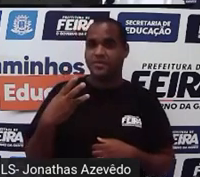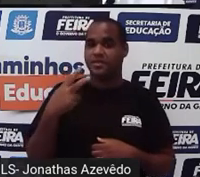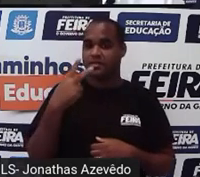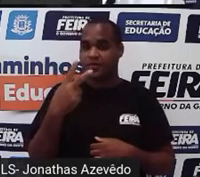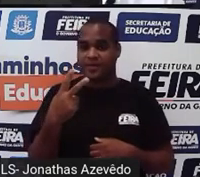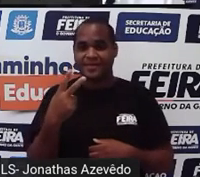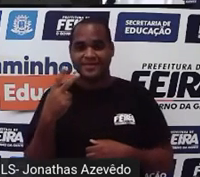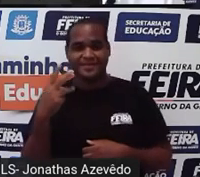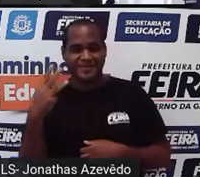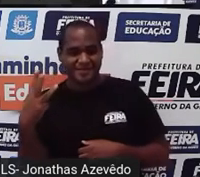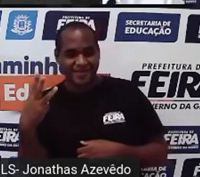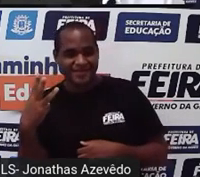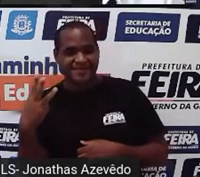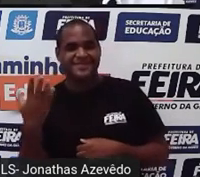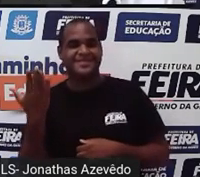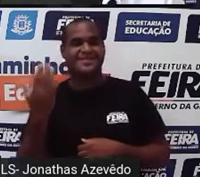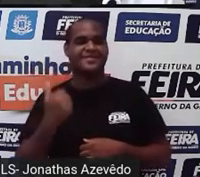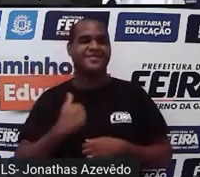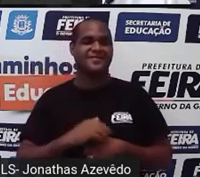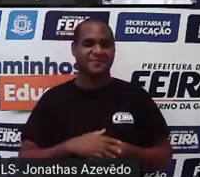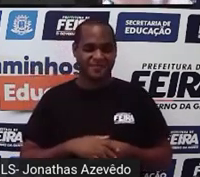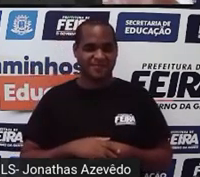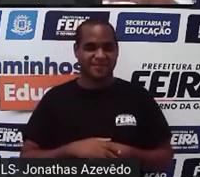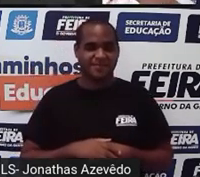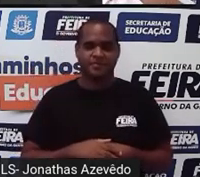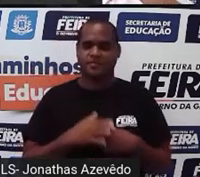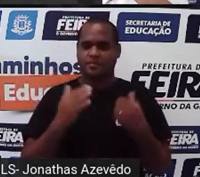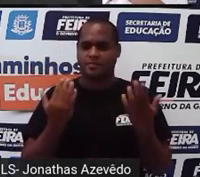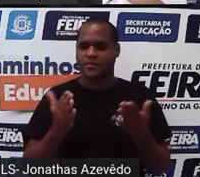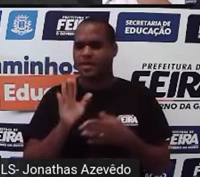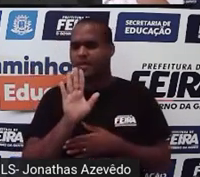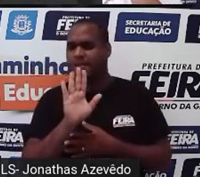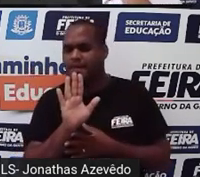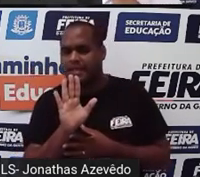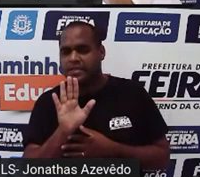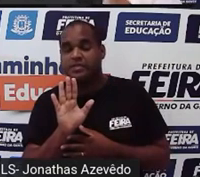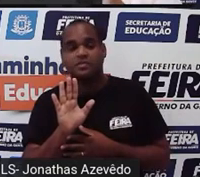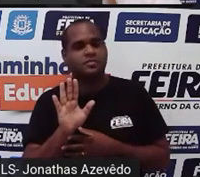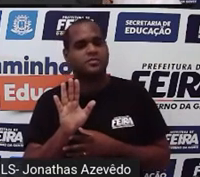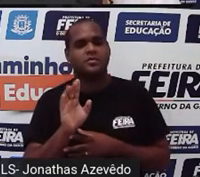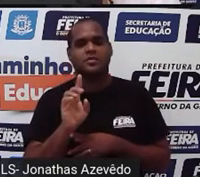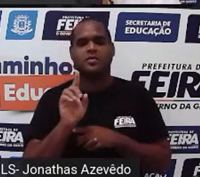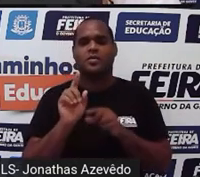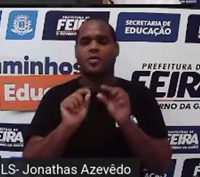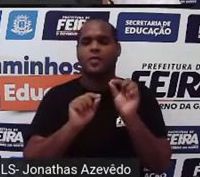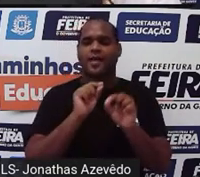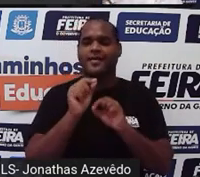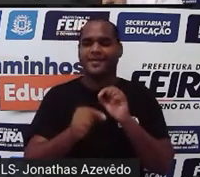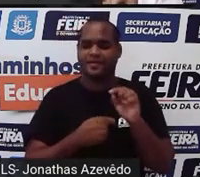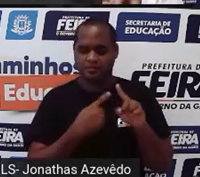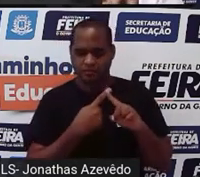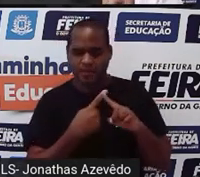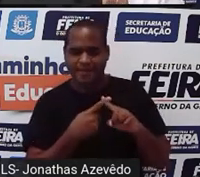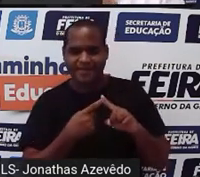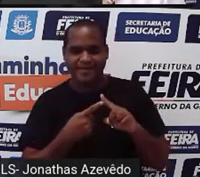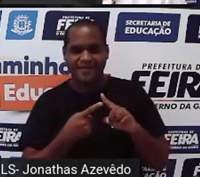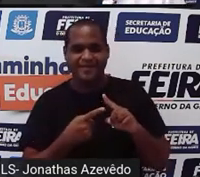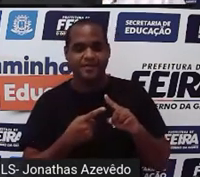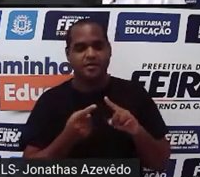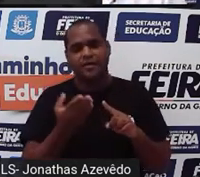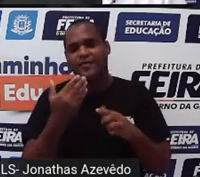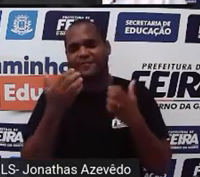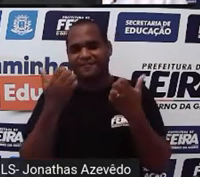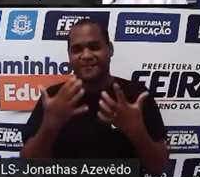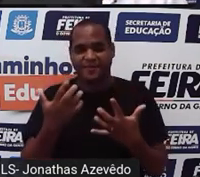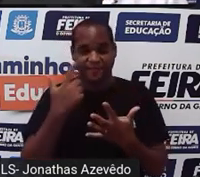dois para xe3 para Y mas porque né vem cá